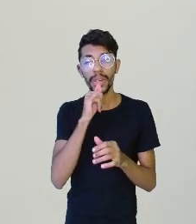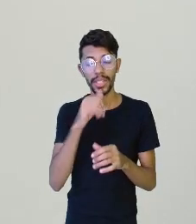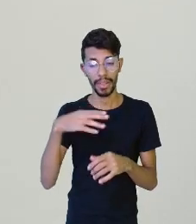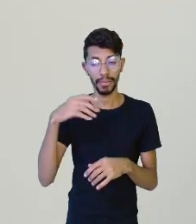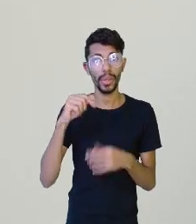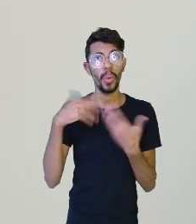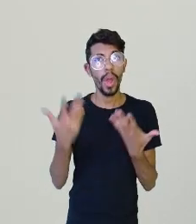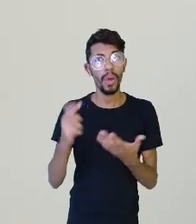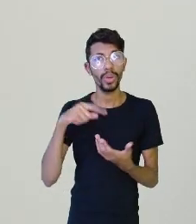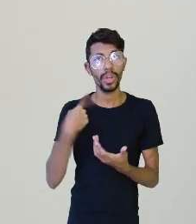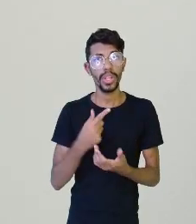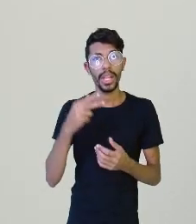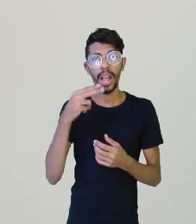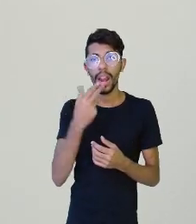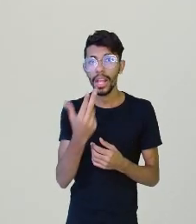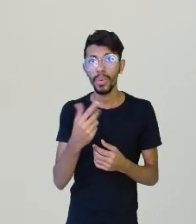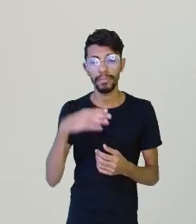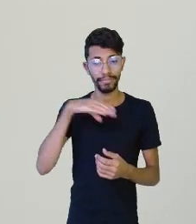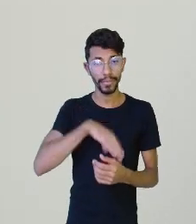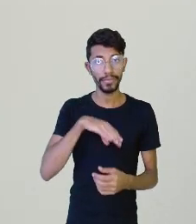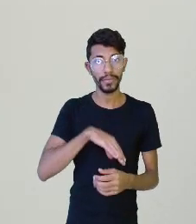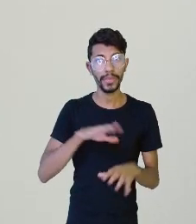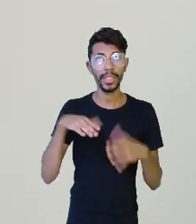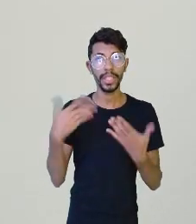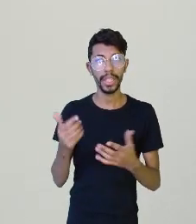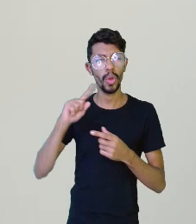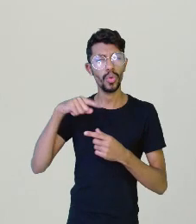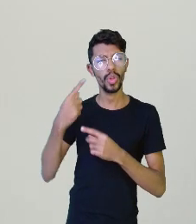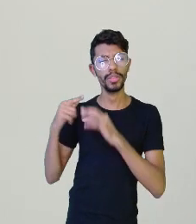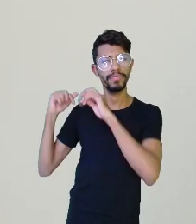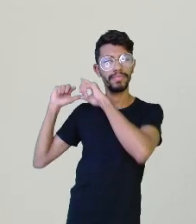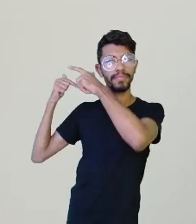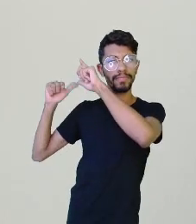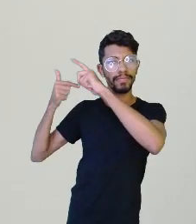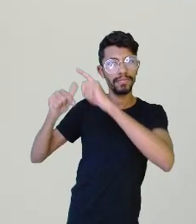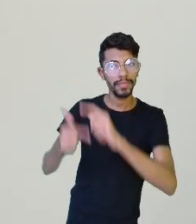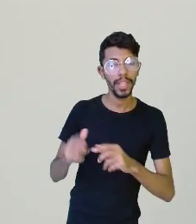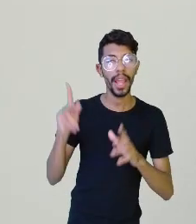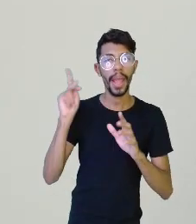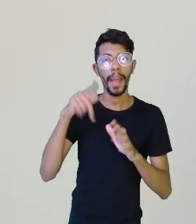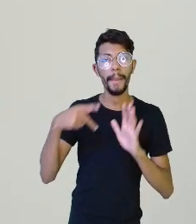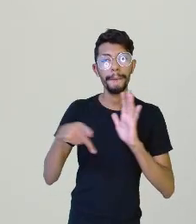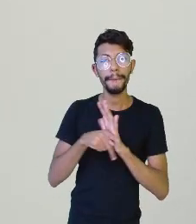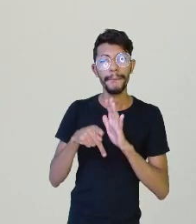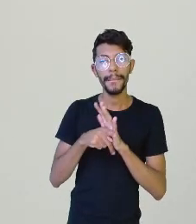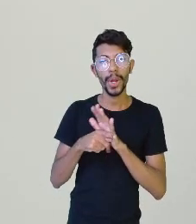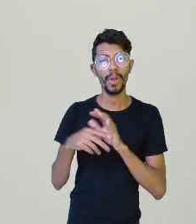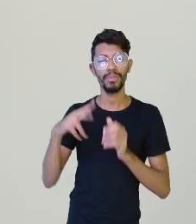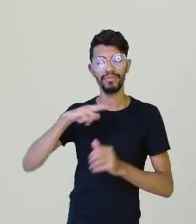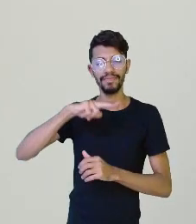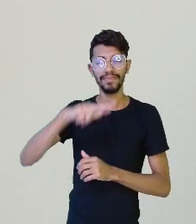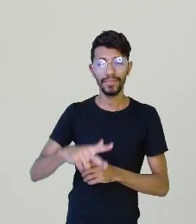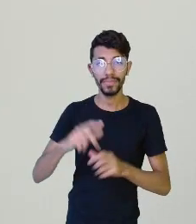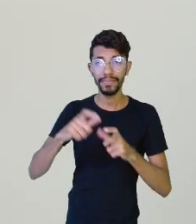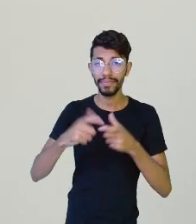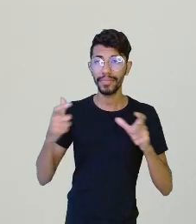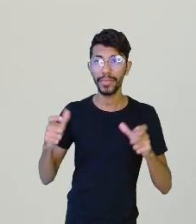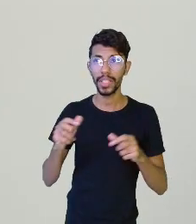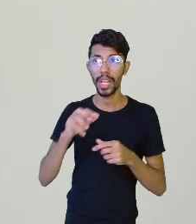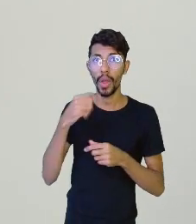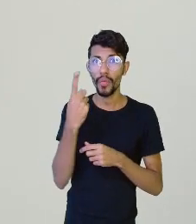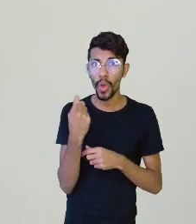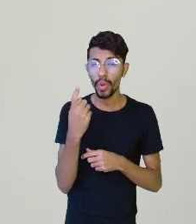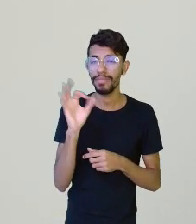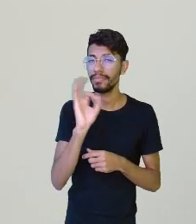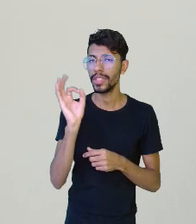nossas roupas, da nossa tradição, foi uma herança dos colonizadores, principalmente dos portugueses. Eles não foram únicos, tá